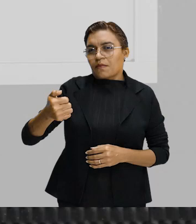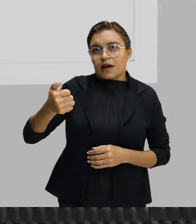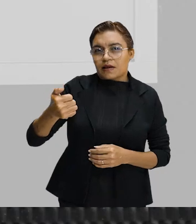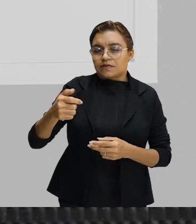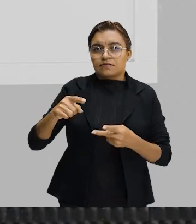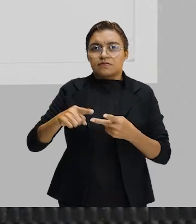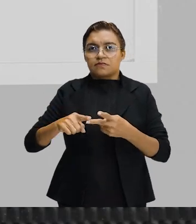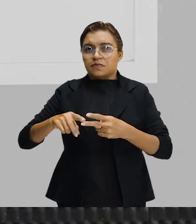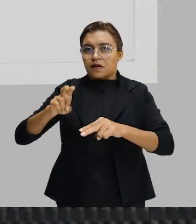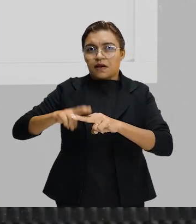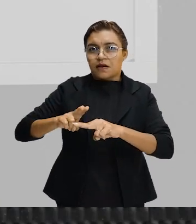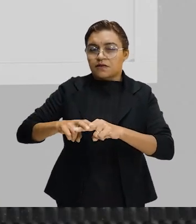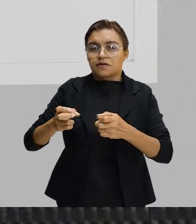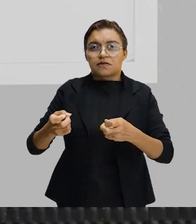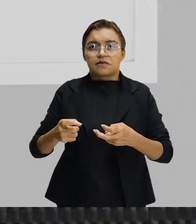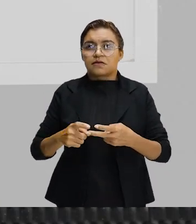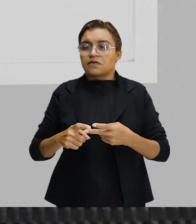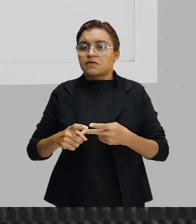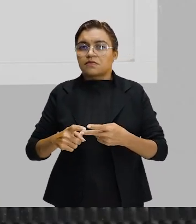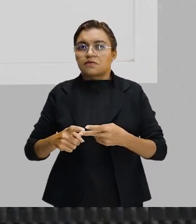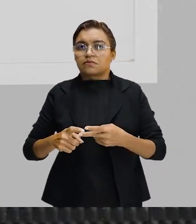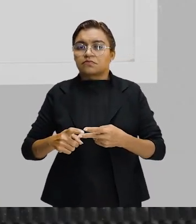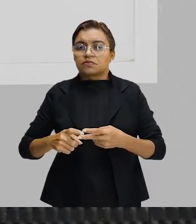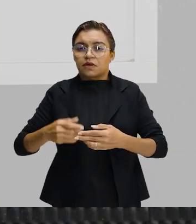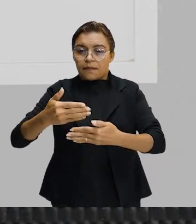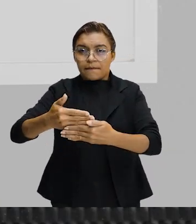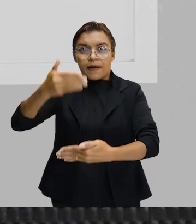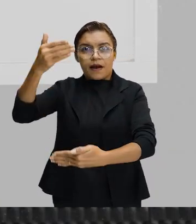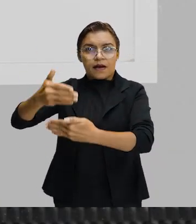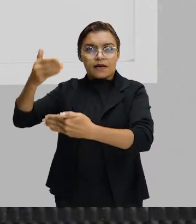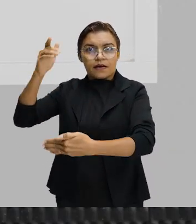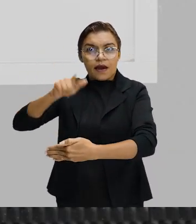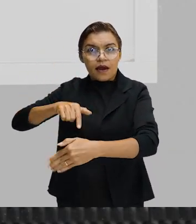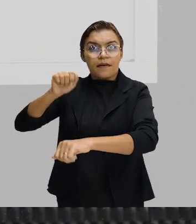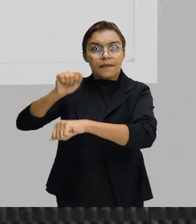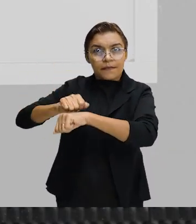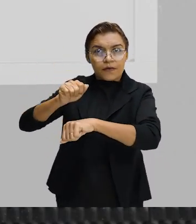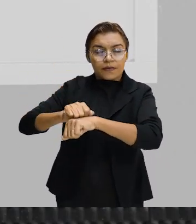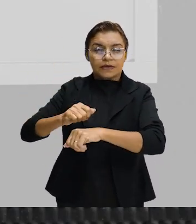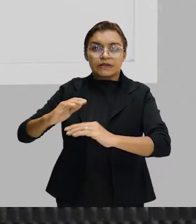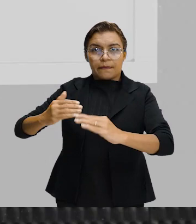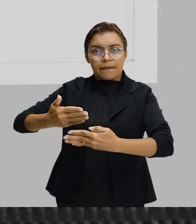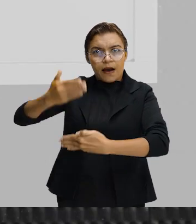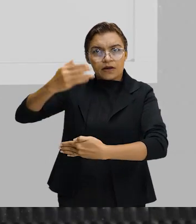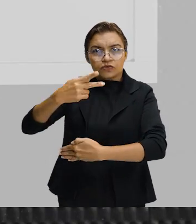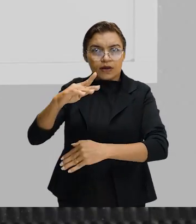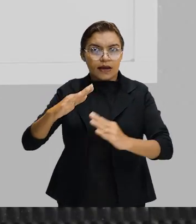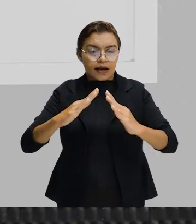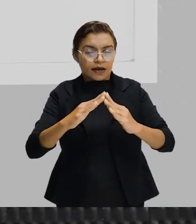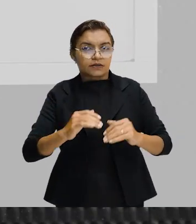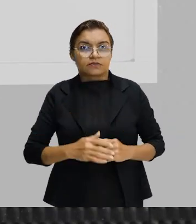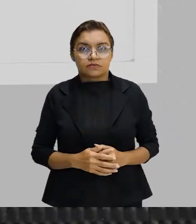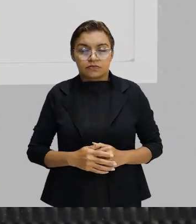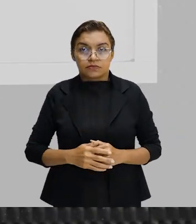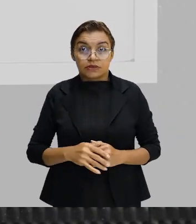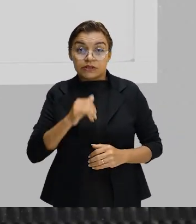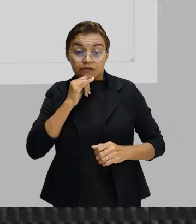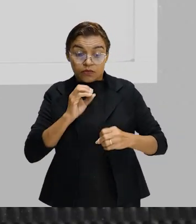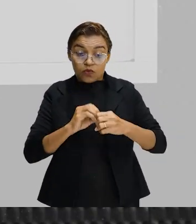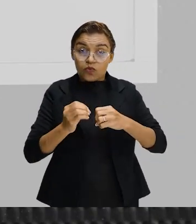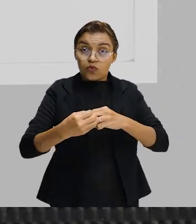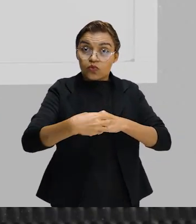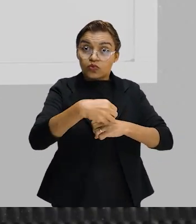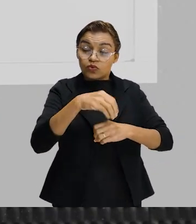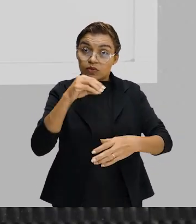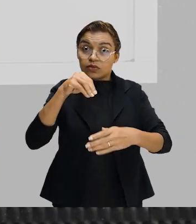mesa, a cadeira, ok? Ali é uma estrutura sólida, ok? O conjunto daquelas moléculas que estão